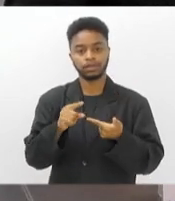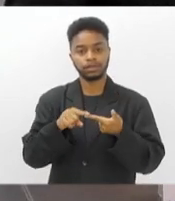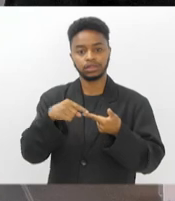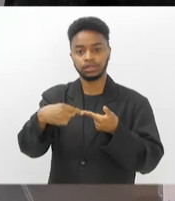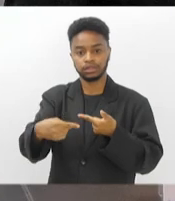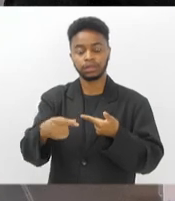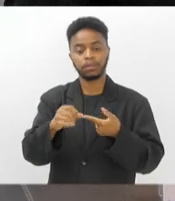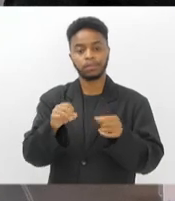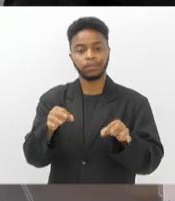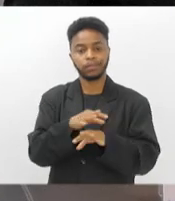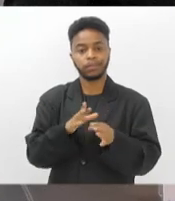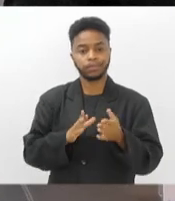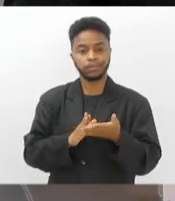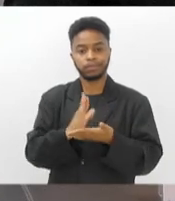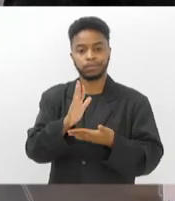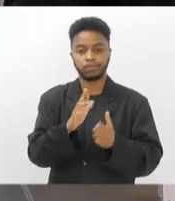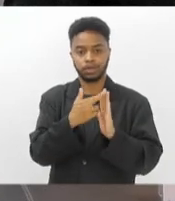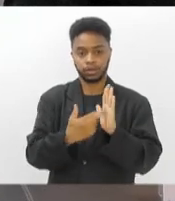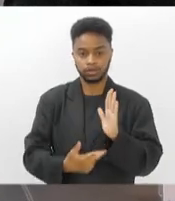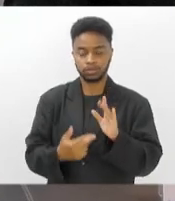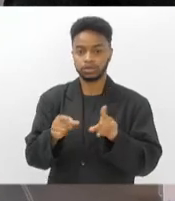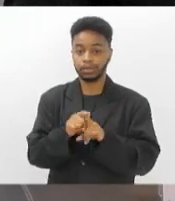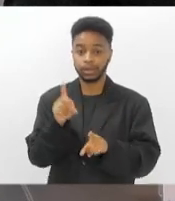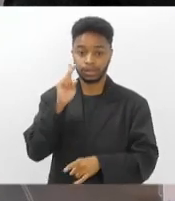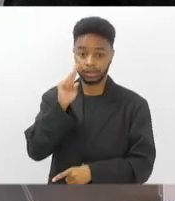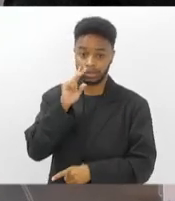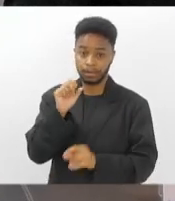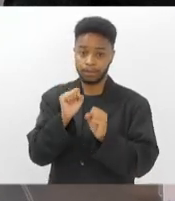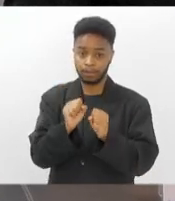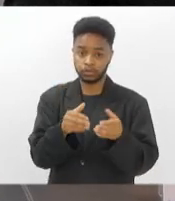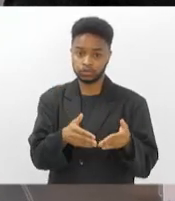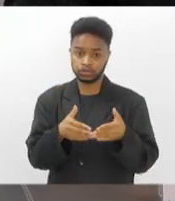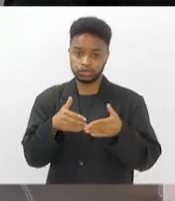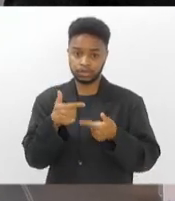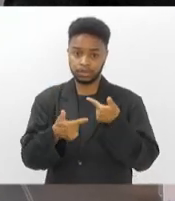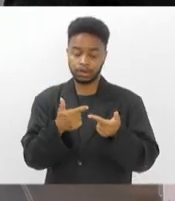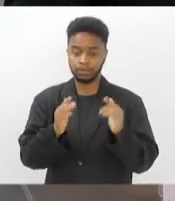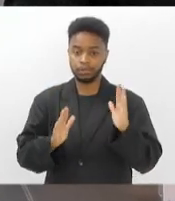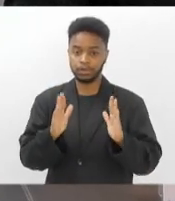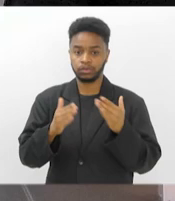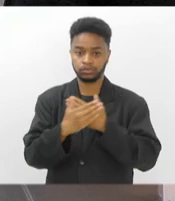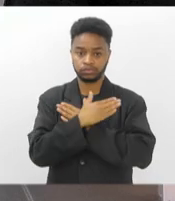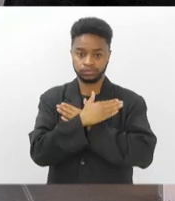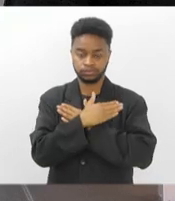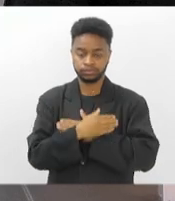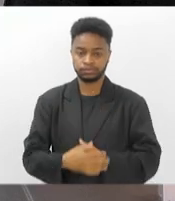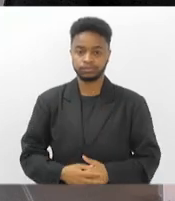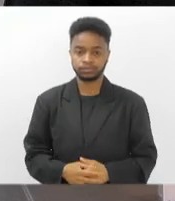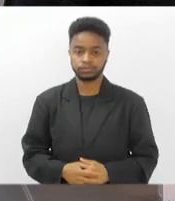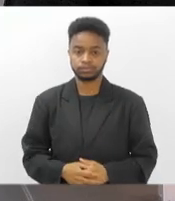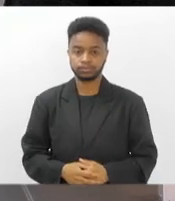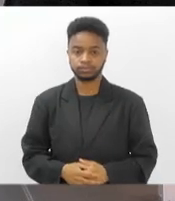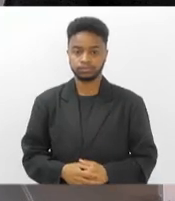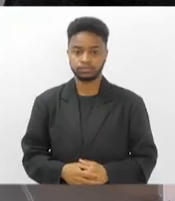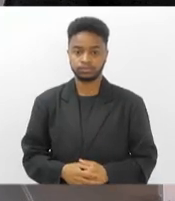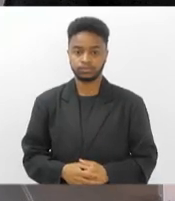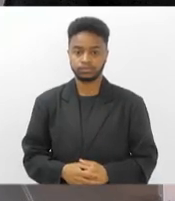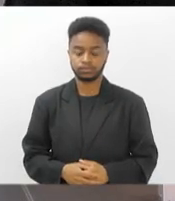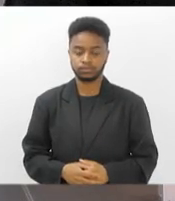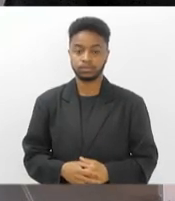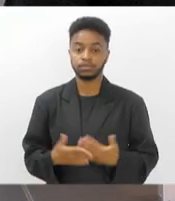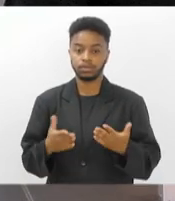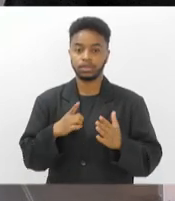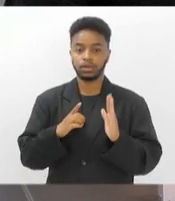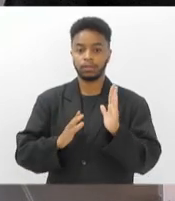desta comissão parlamentar de inquérito lembrando-se da suspensão dos trabalhos durante o recesso parlamentar Então o período tá aqui de